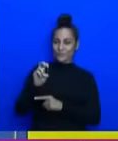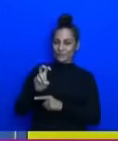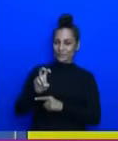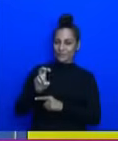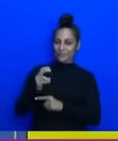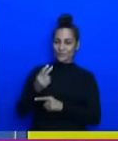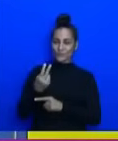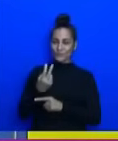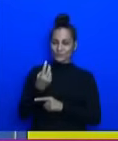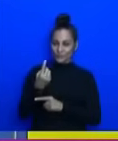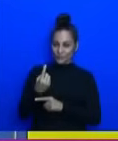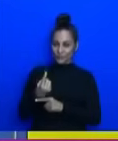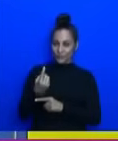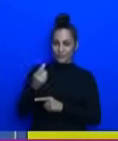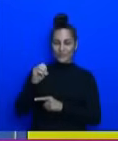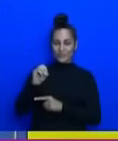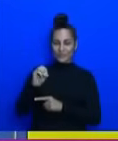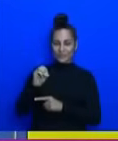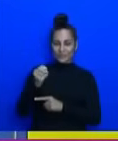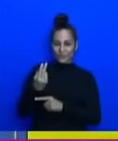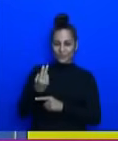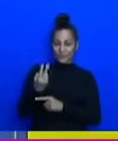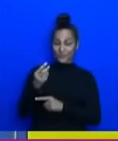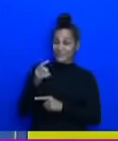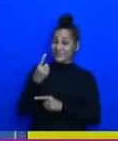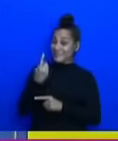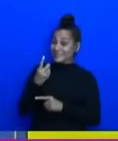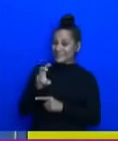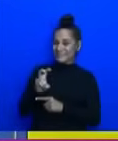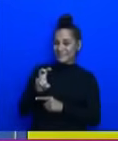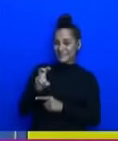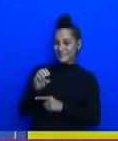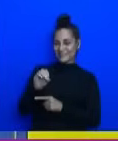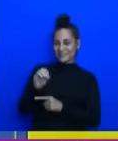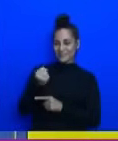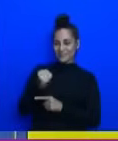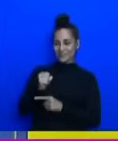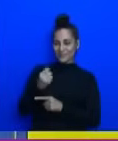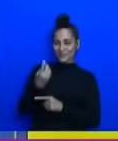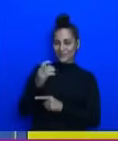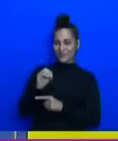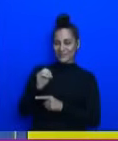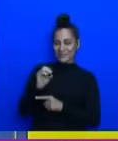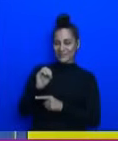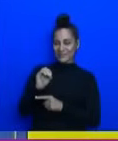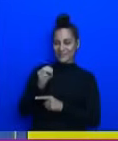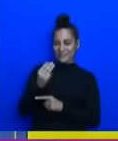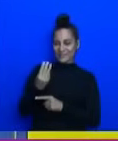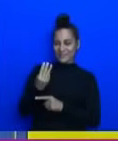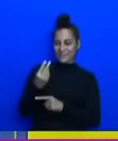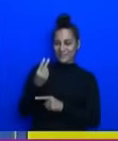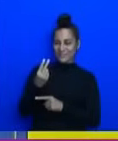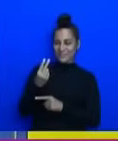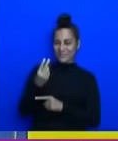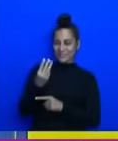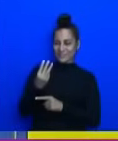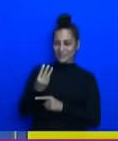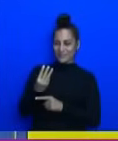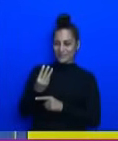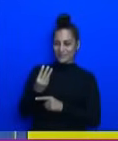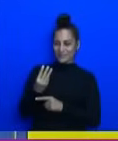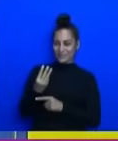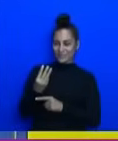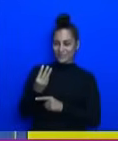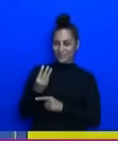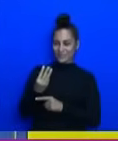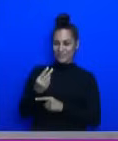25, 05, 21, 02, 15, 08, 10, 03